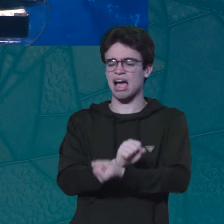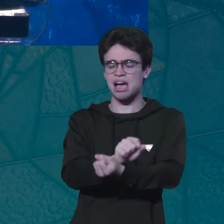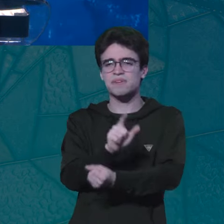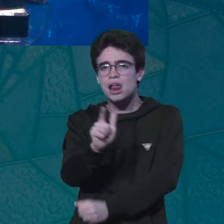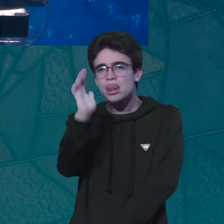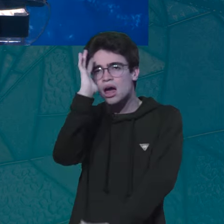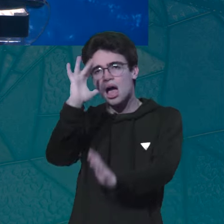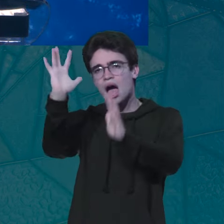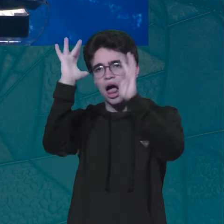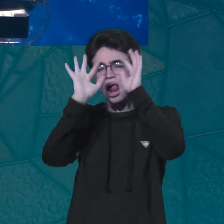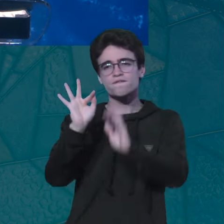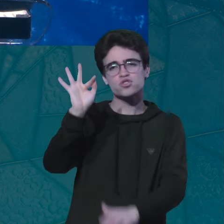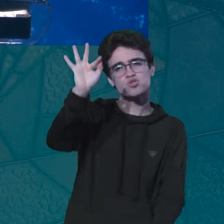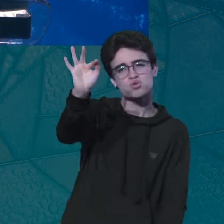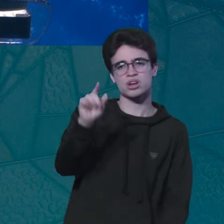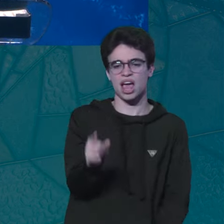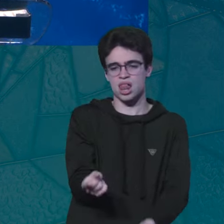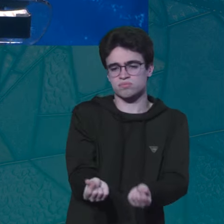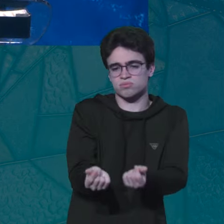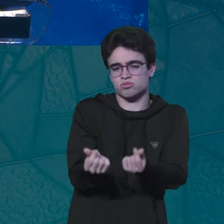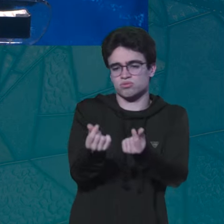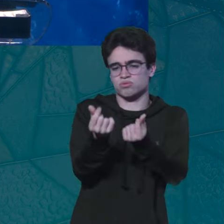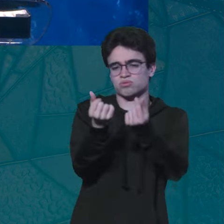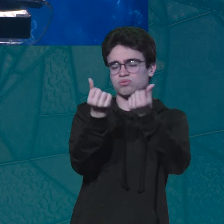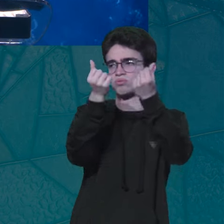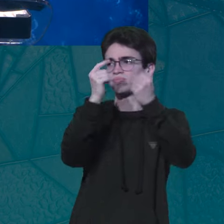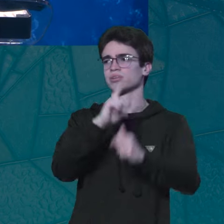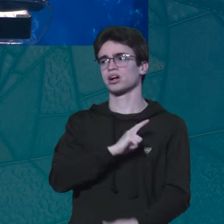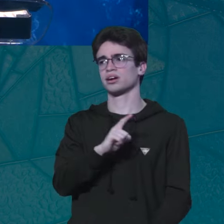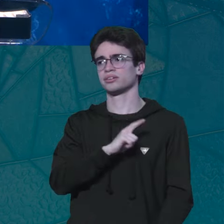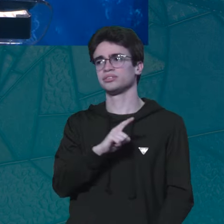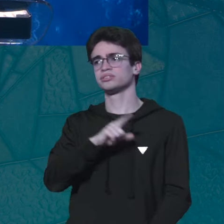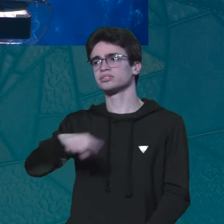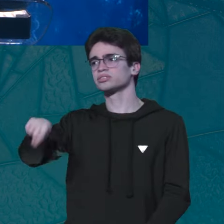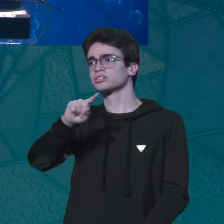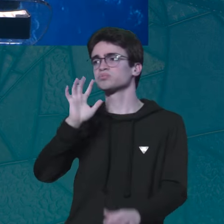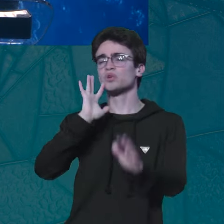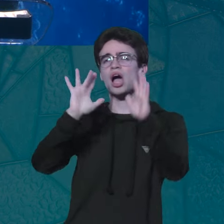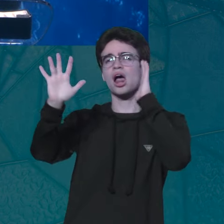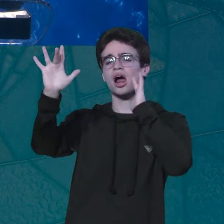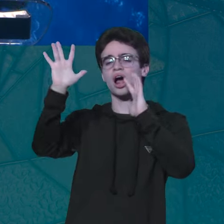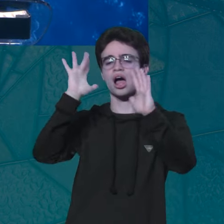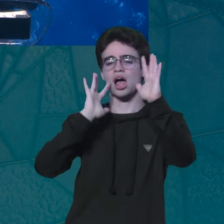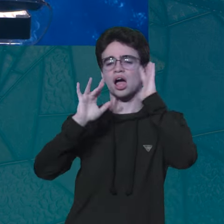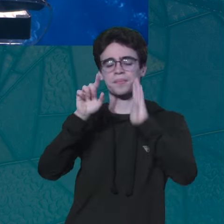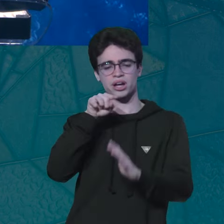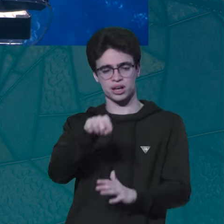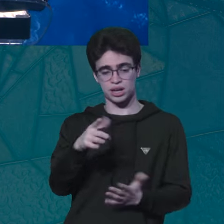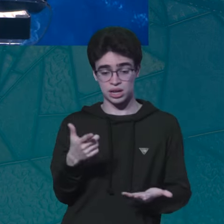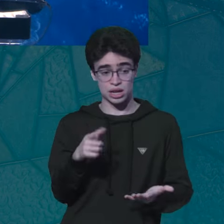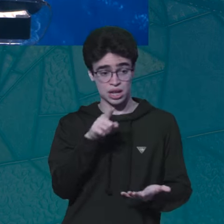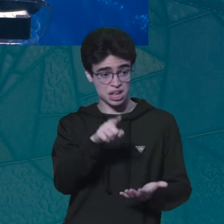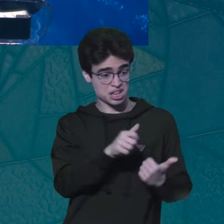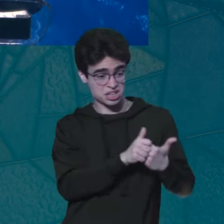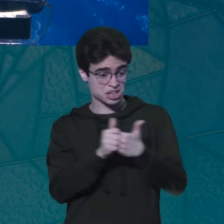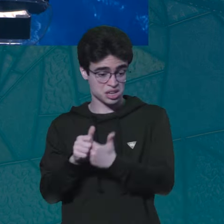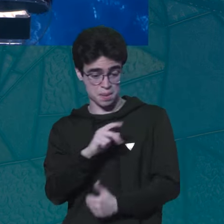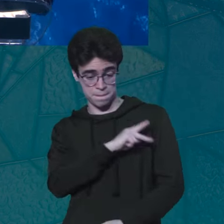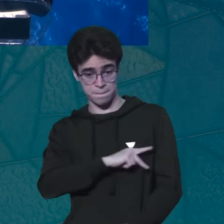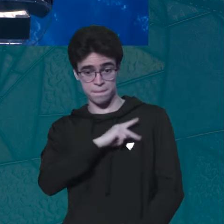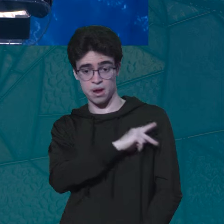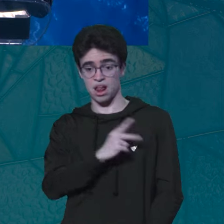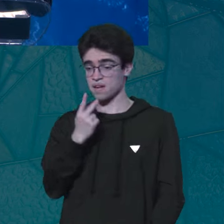futuro. Ela ganhava muito dinheiro para os seus senhores com adivinhações. Essa moça seguia a Paulo e a nós,